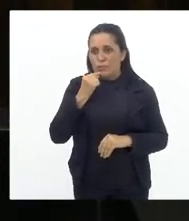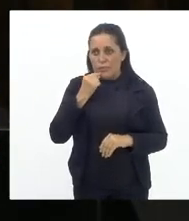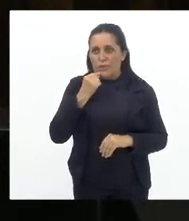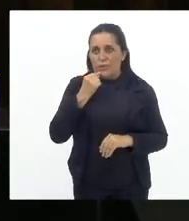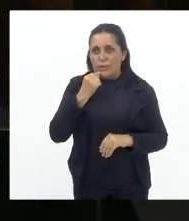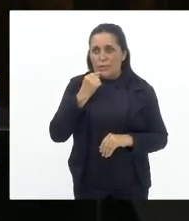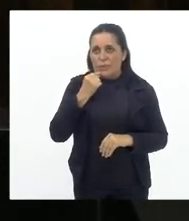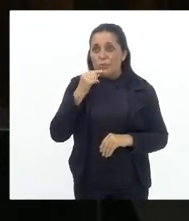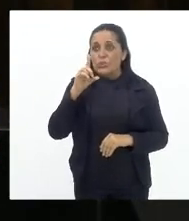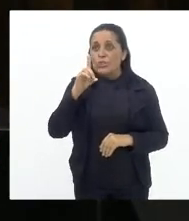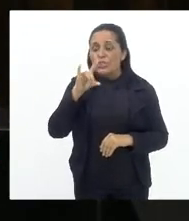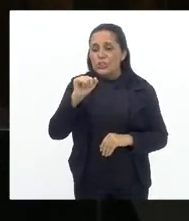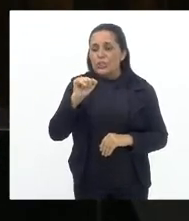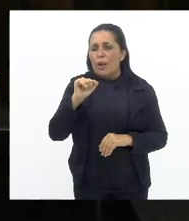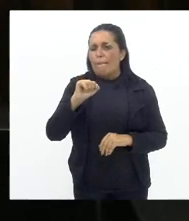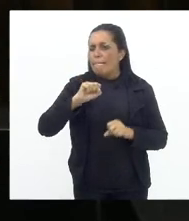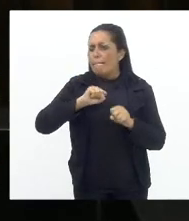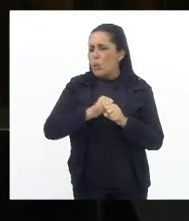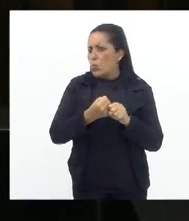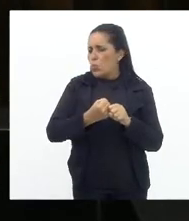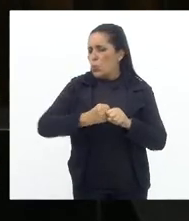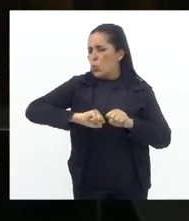será gigante